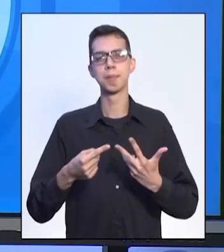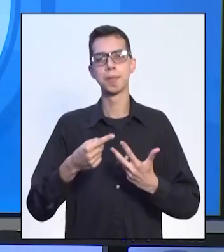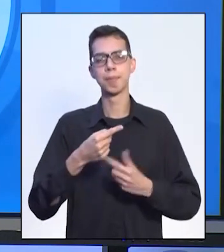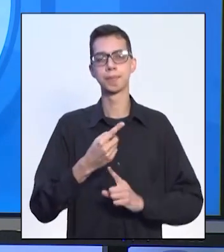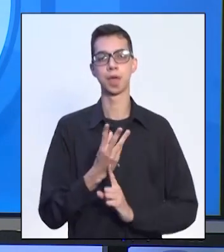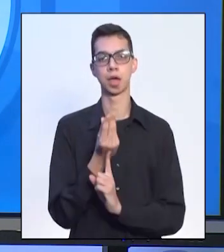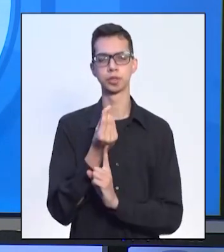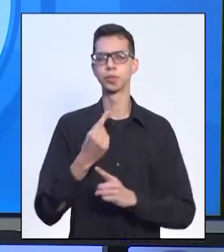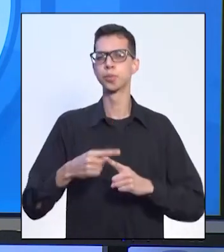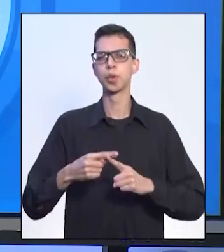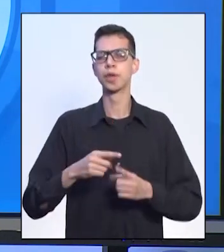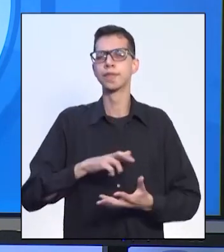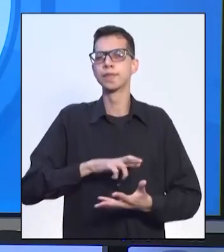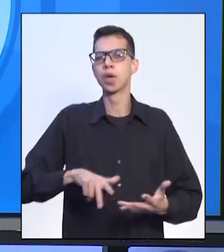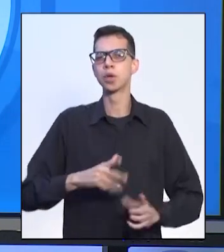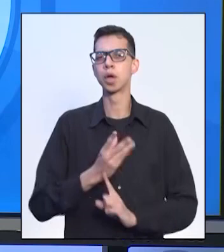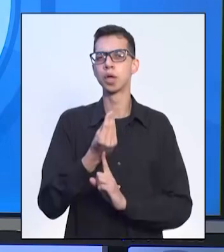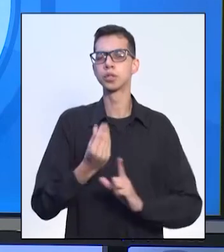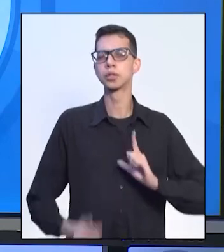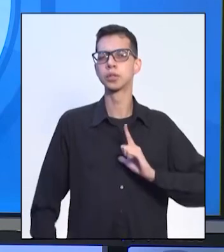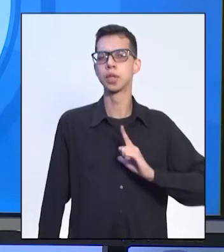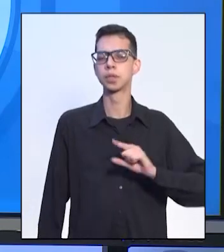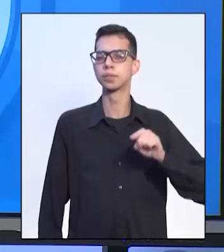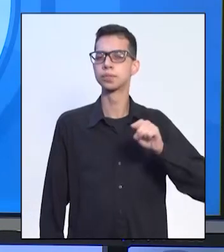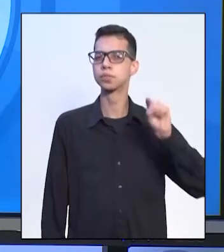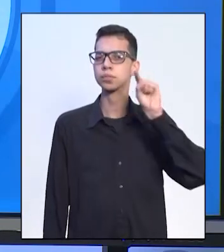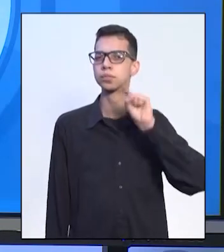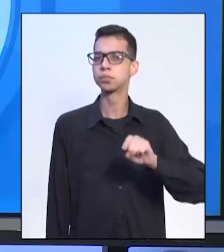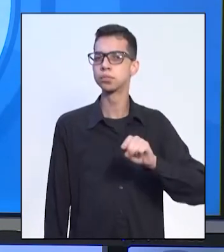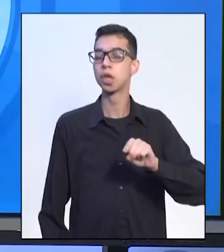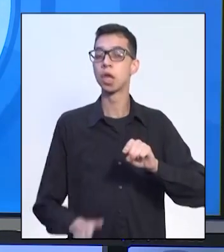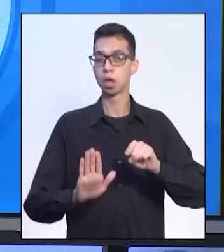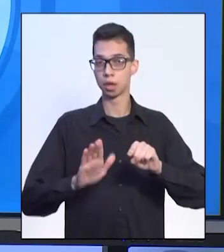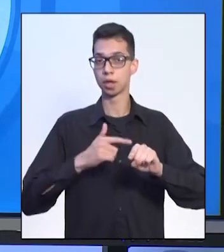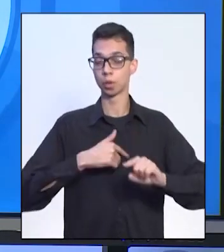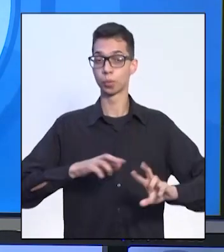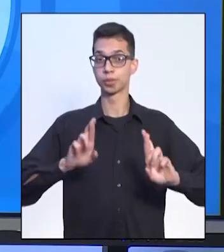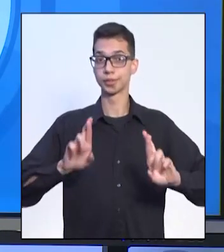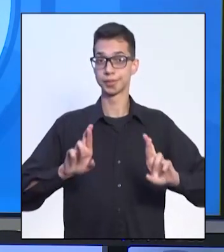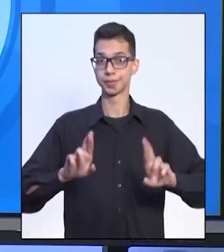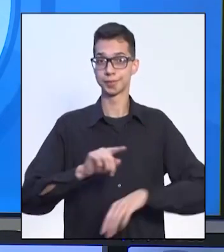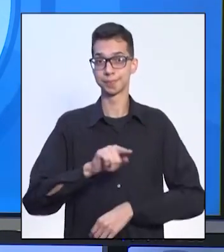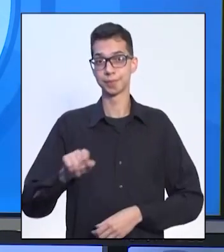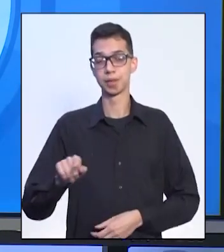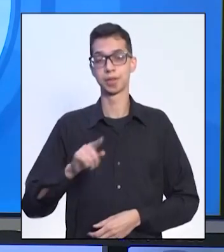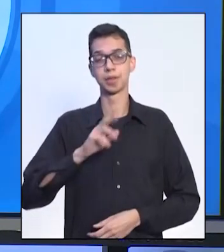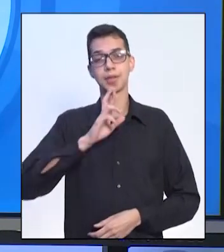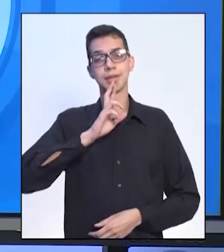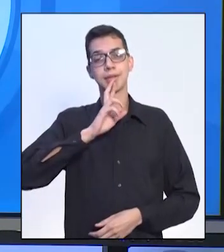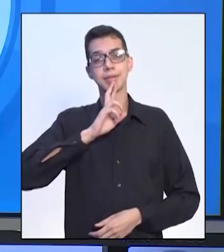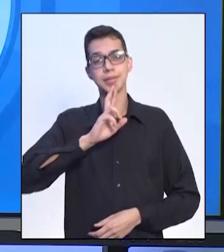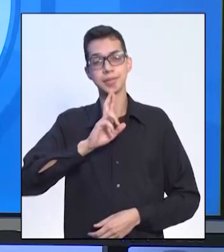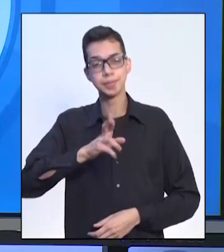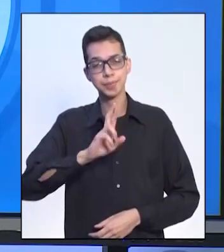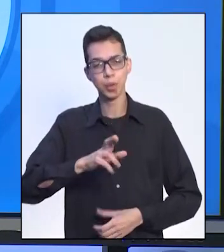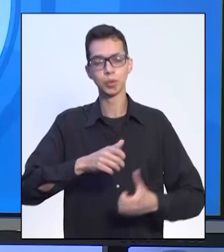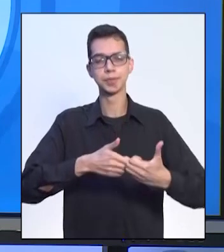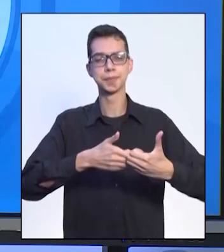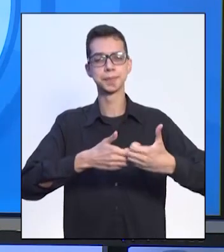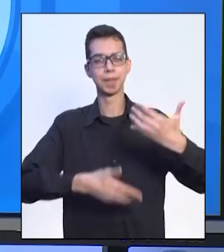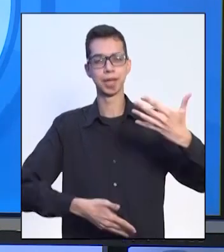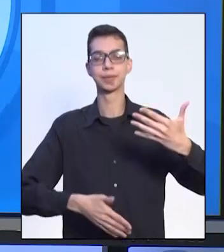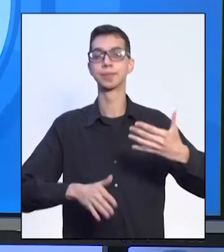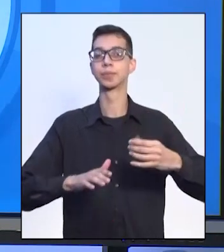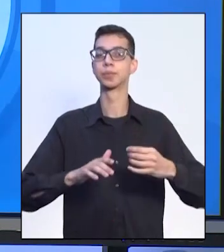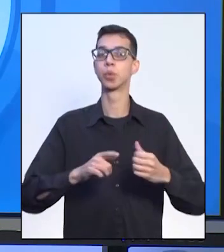expressões artísticas? Né? E assim, eu esperava de vocês diversas respostas, e uma delas seria que nós